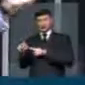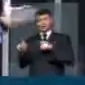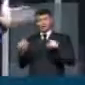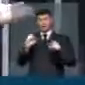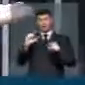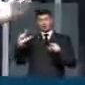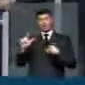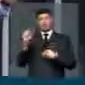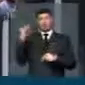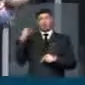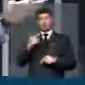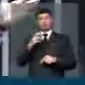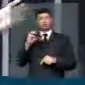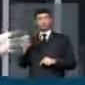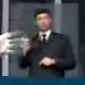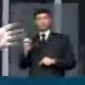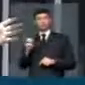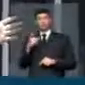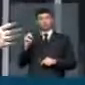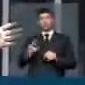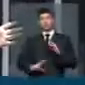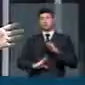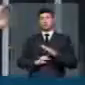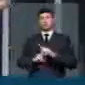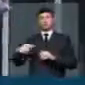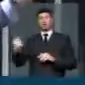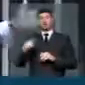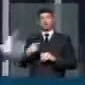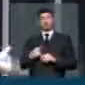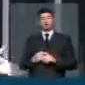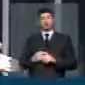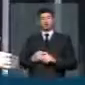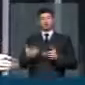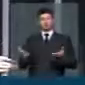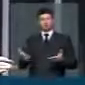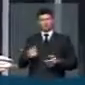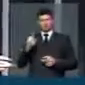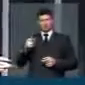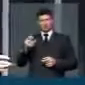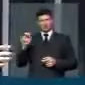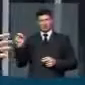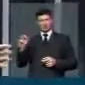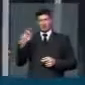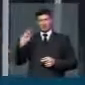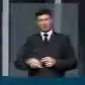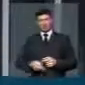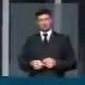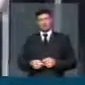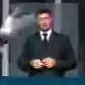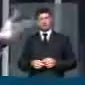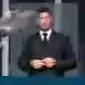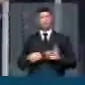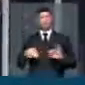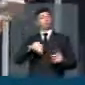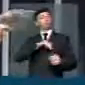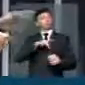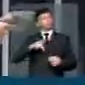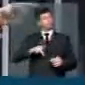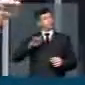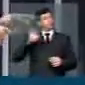era R$ 200, R$ 250 no máximo, ida e volta. Tem dia que está R$ 1.500, R$ 2.000. Então, o Ministério Público Federal